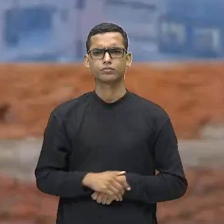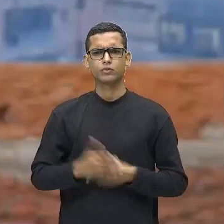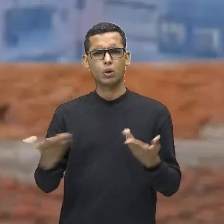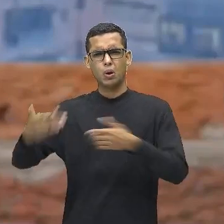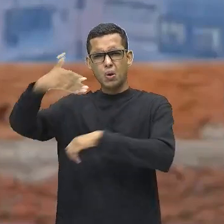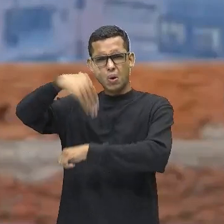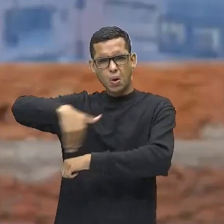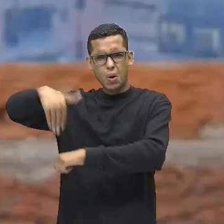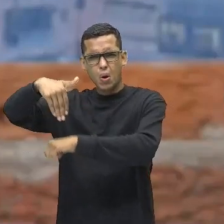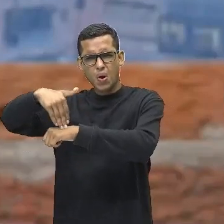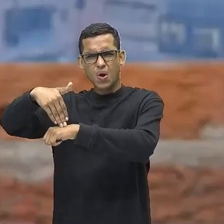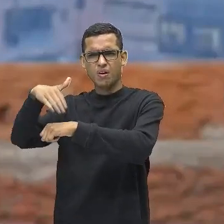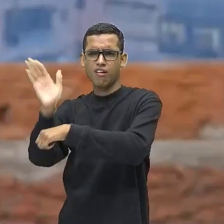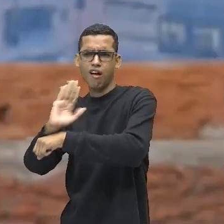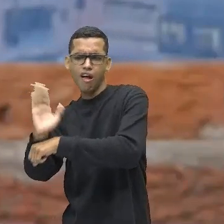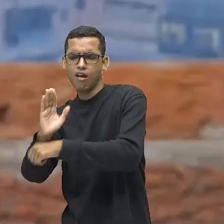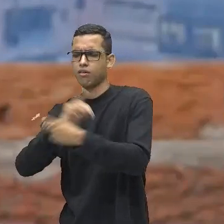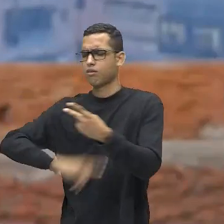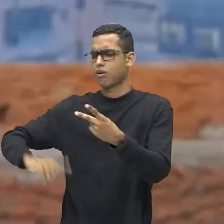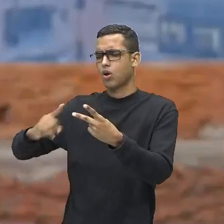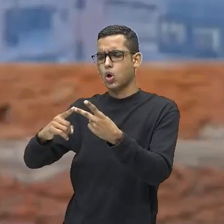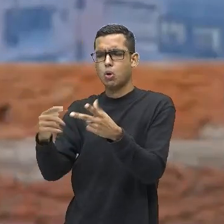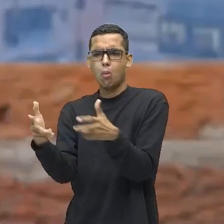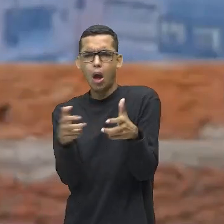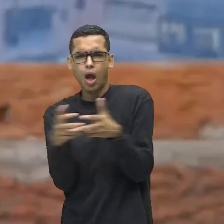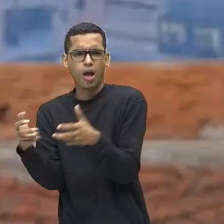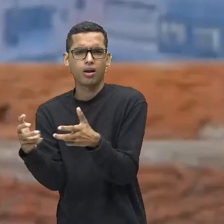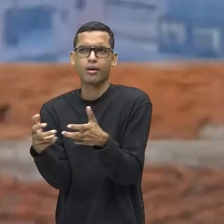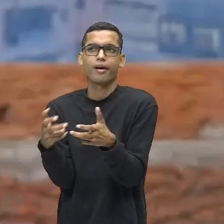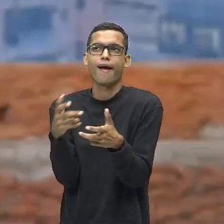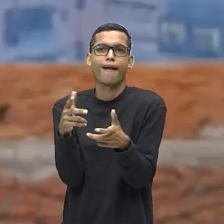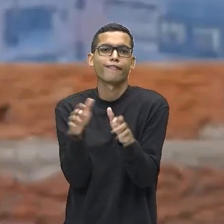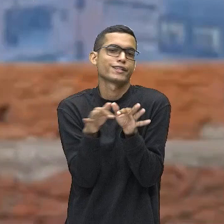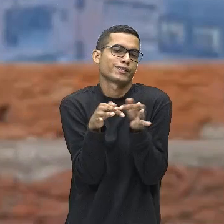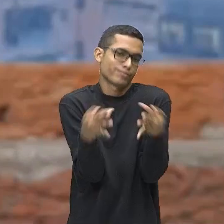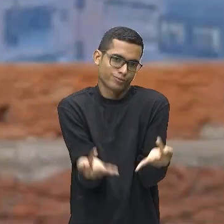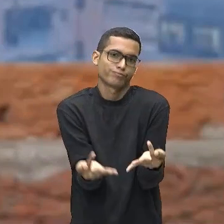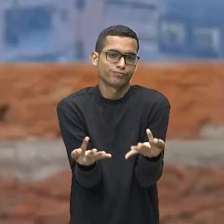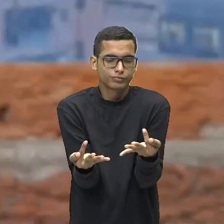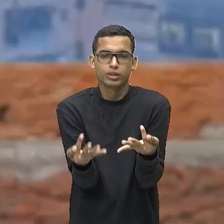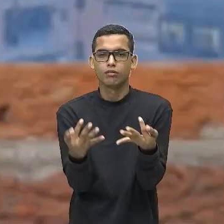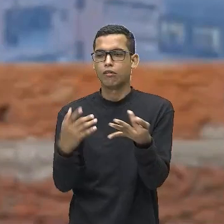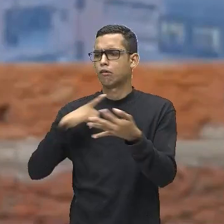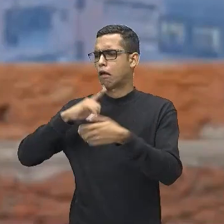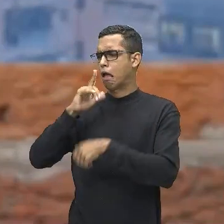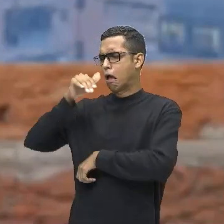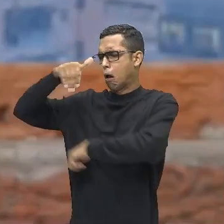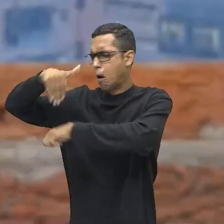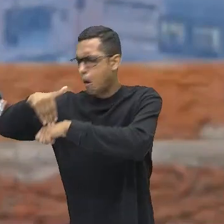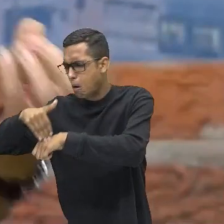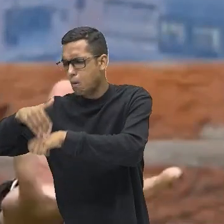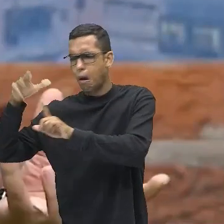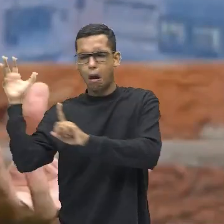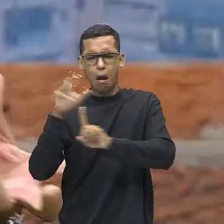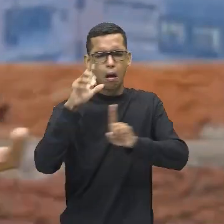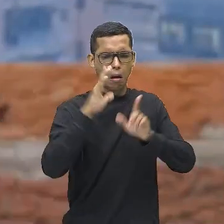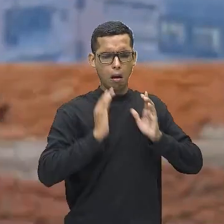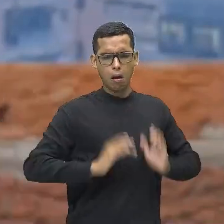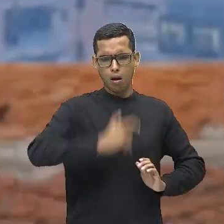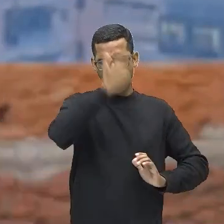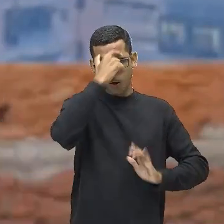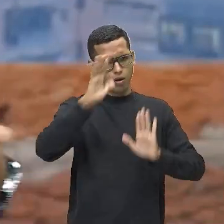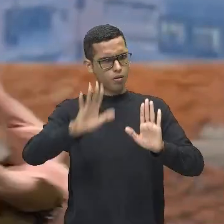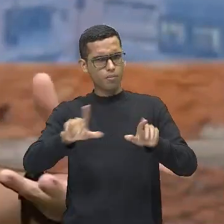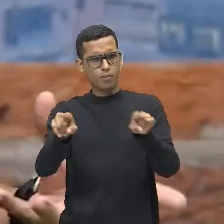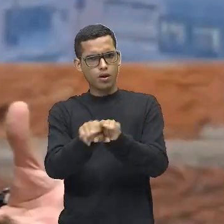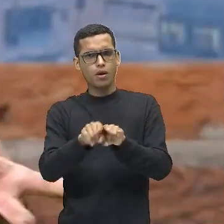exclusivamente os filmes e videogames é simplista, e não leva em consideração a diversidade de experiências que cada criança